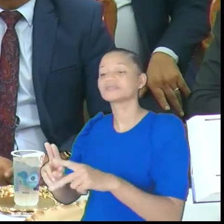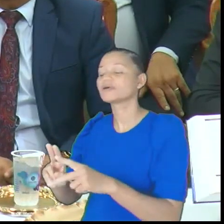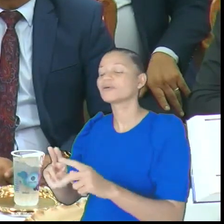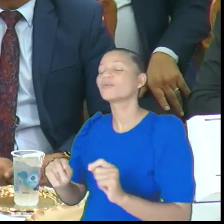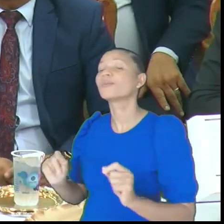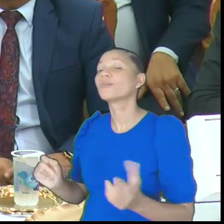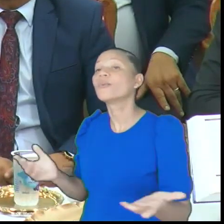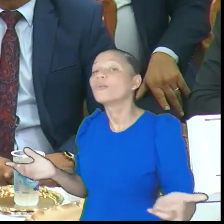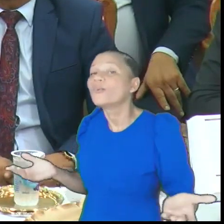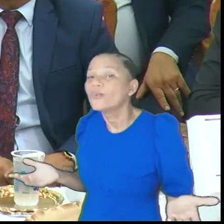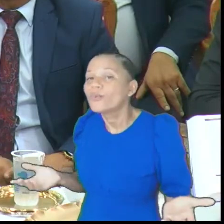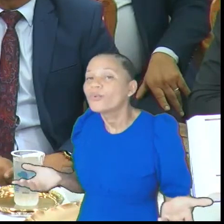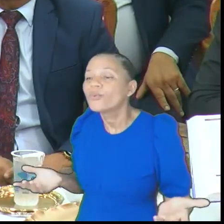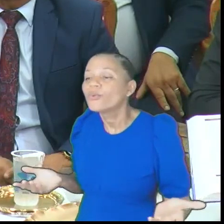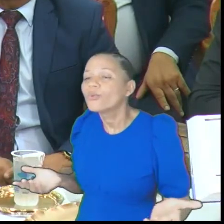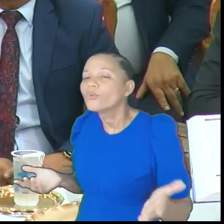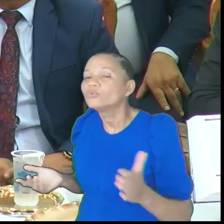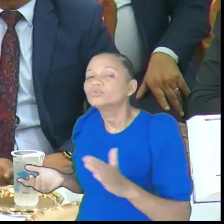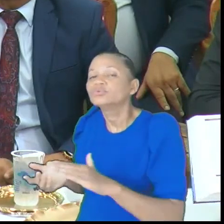chamará